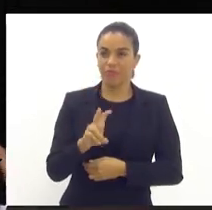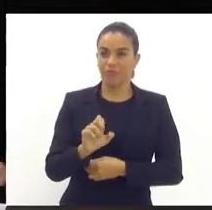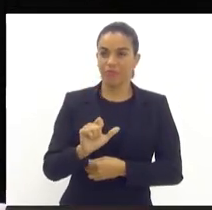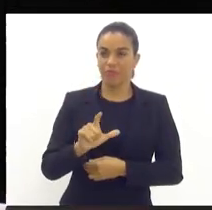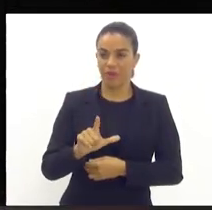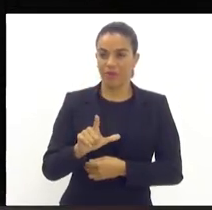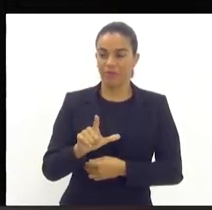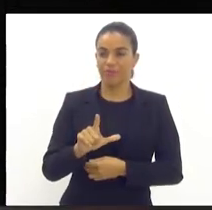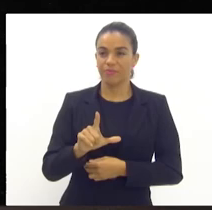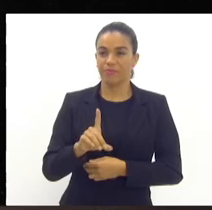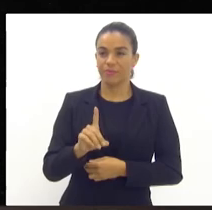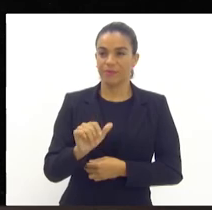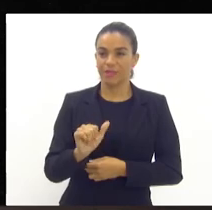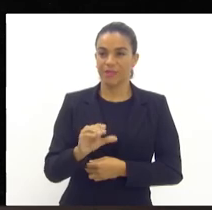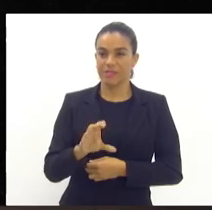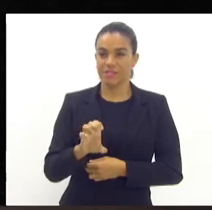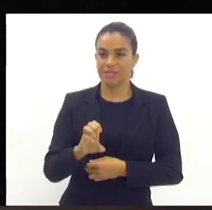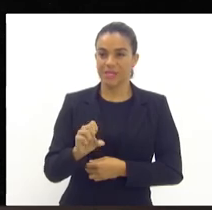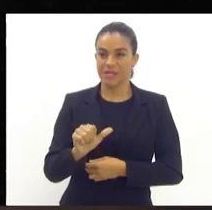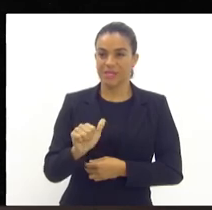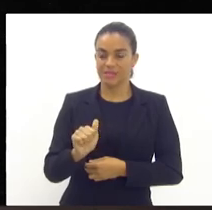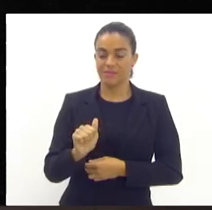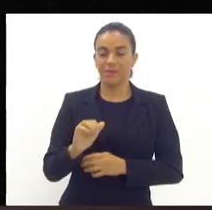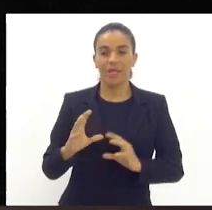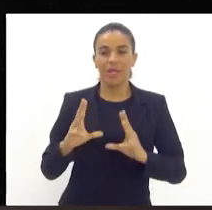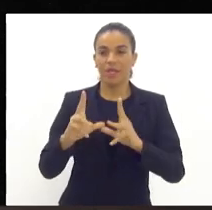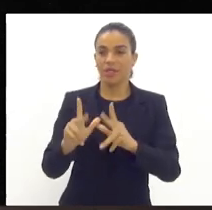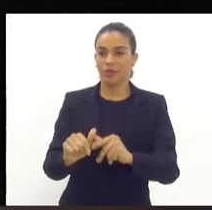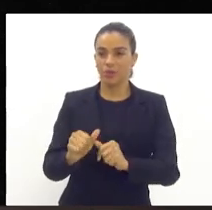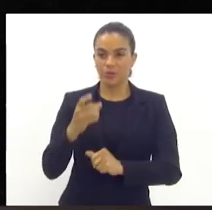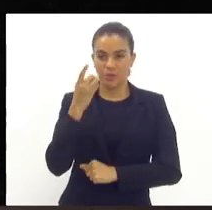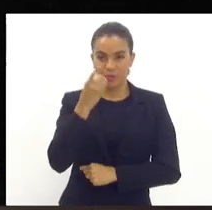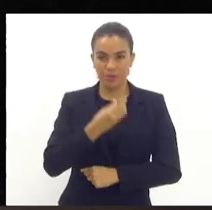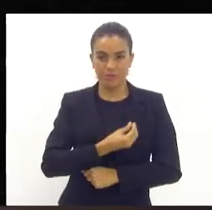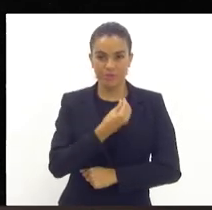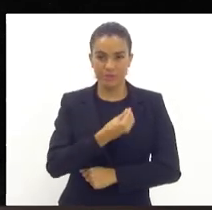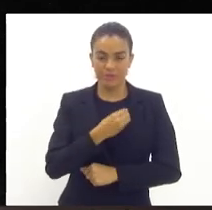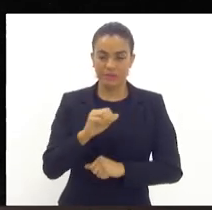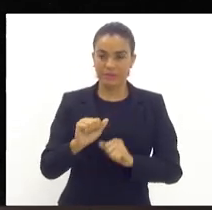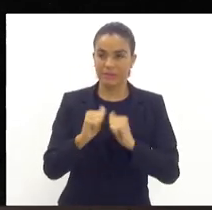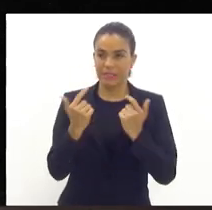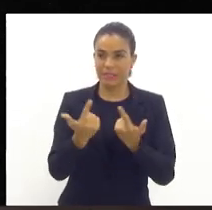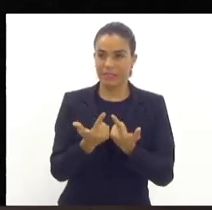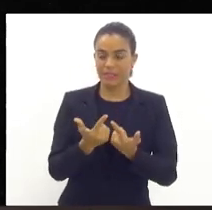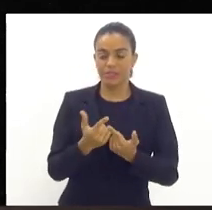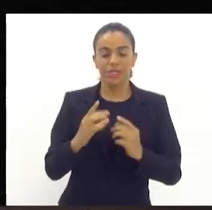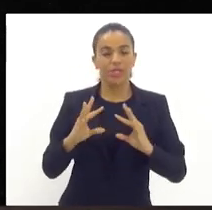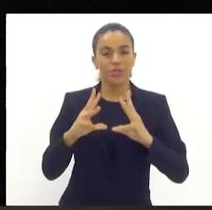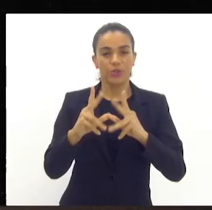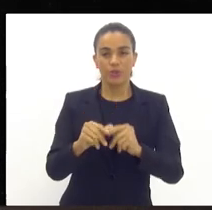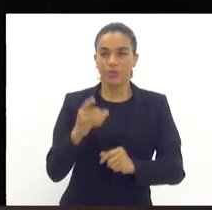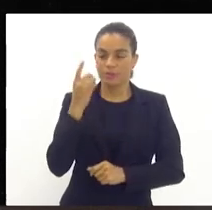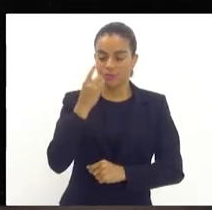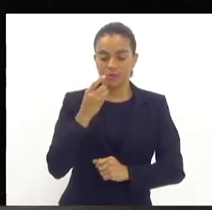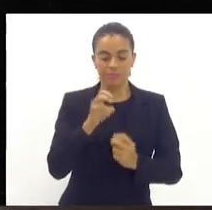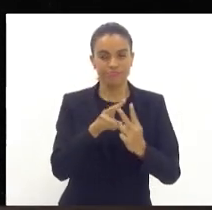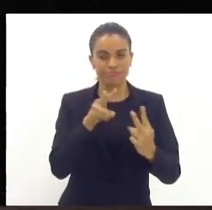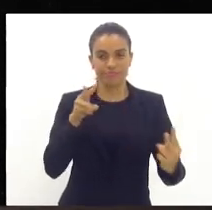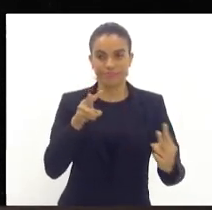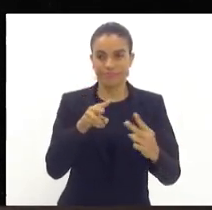inicial. A todos os deputados que estão na casa, aqueles que estão remotamente, a todos os assessores. Ontem eu participei da